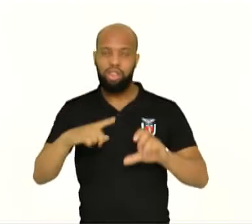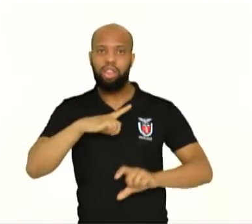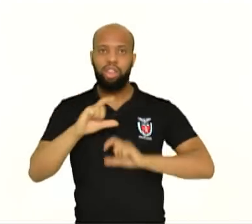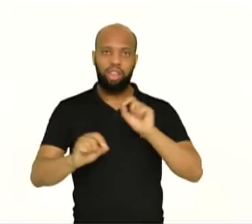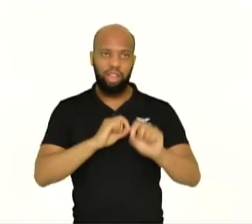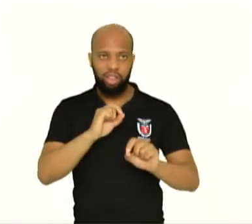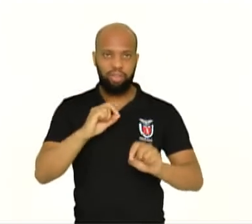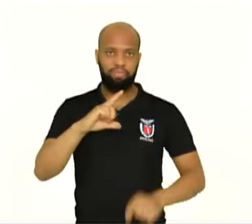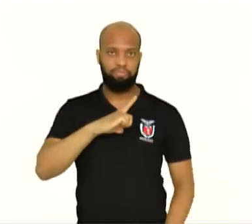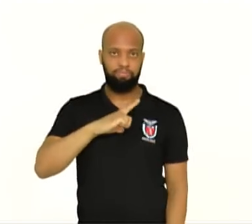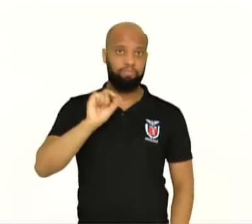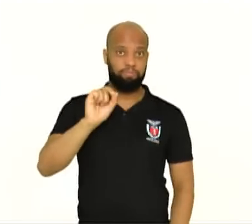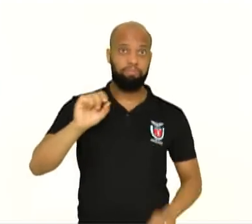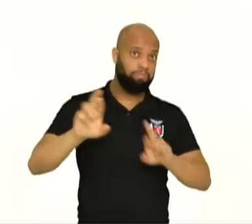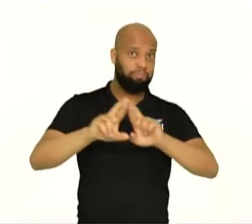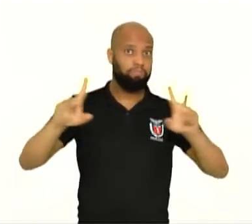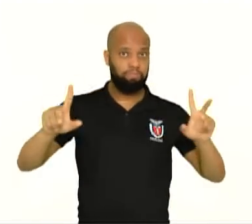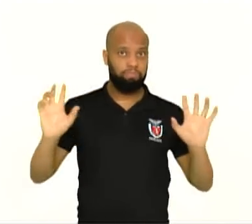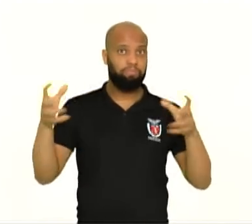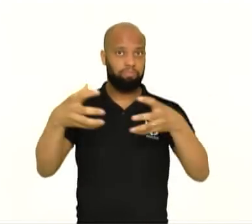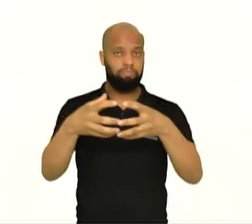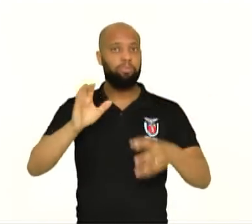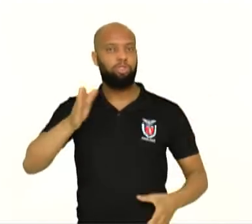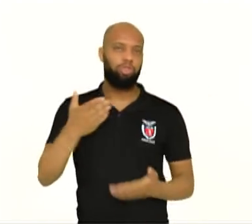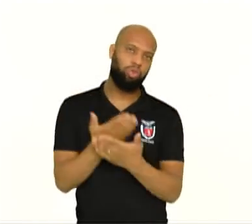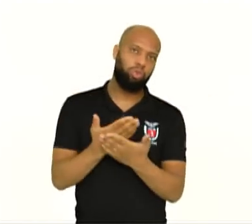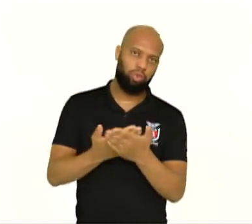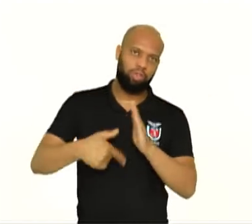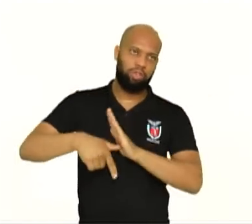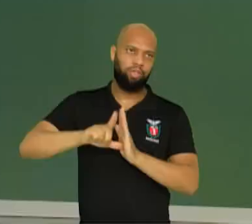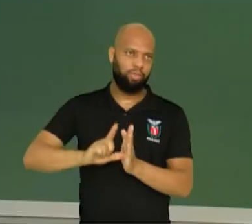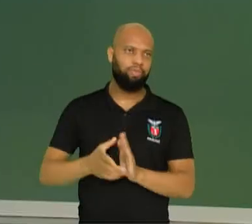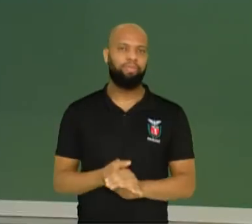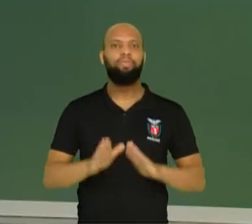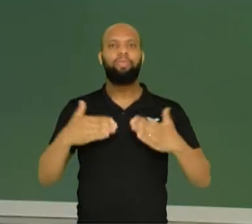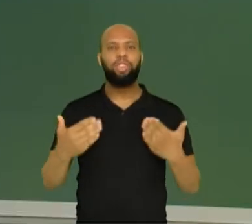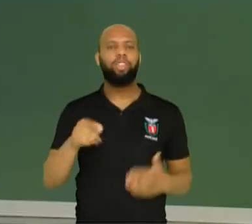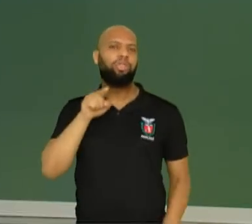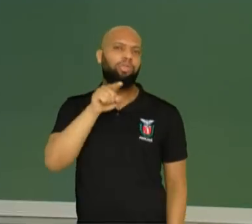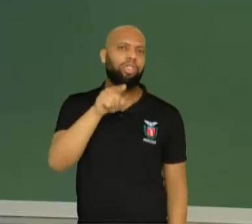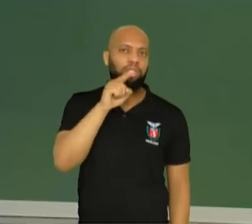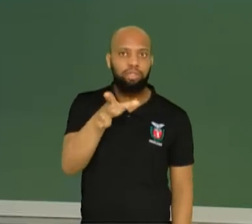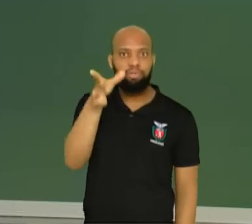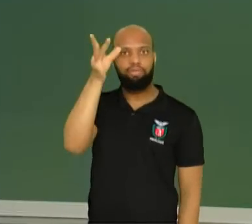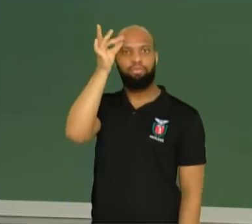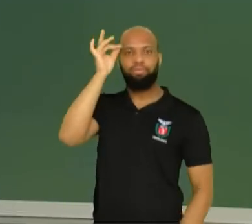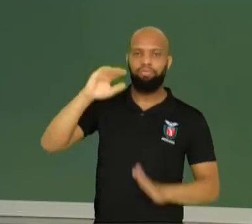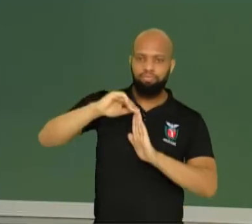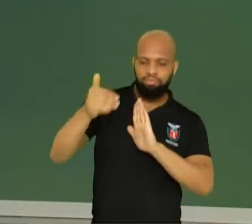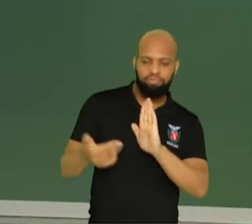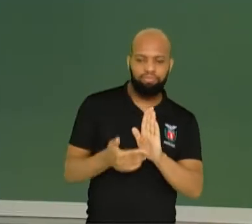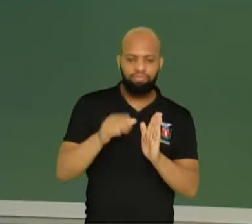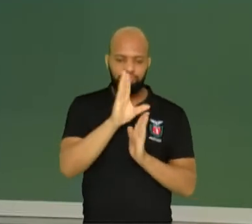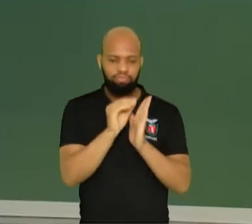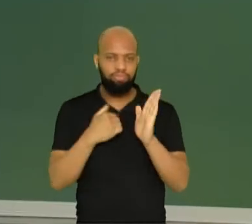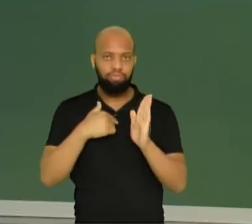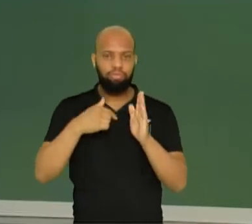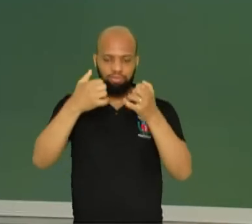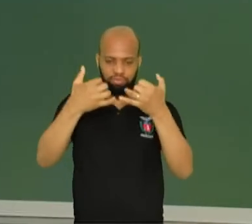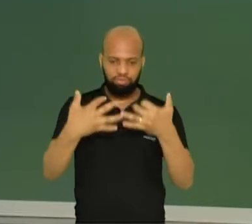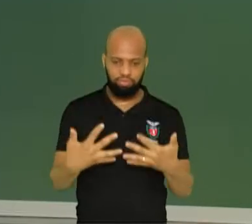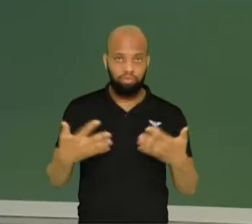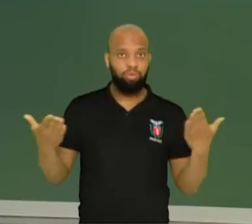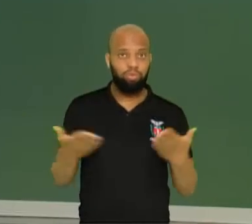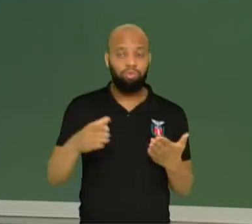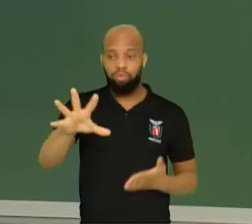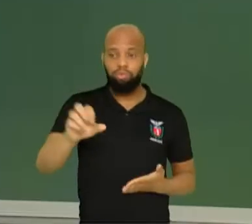grupo tem, que são diferentes do grupo que a gente já estudou. Para que você fixe todos os conteúdos que eu vou te contar hoje,